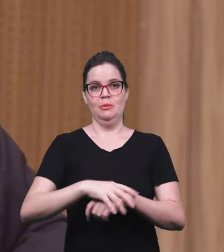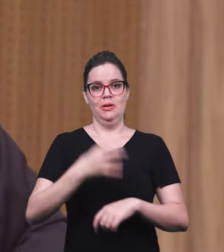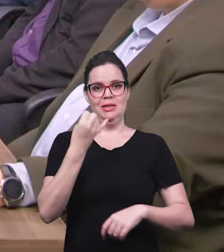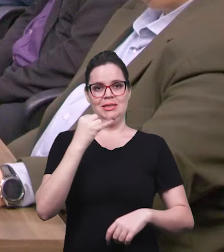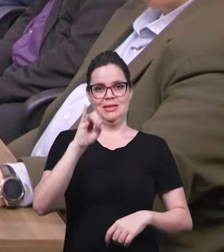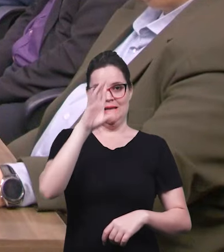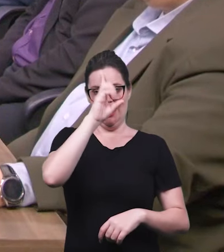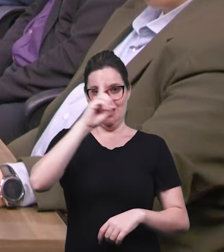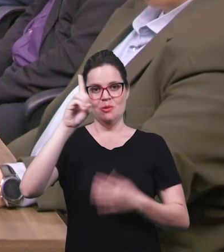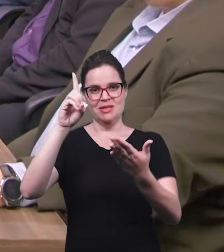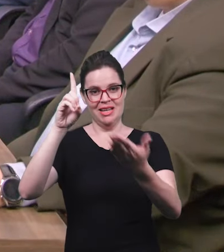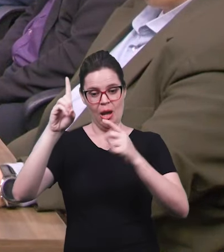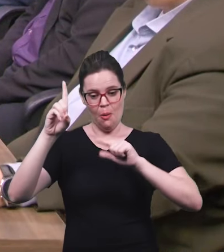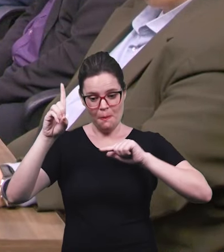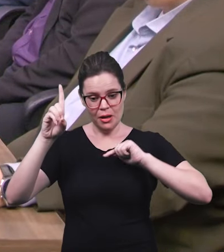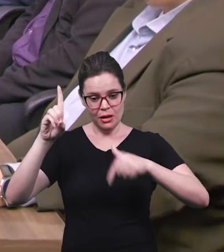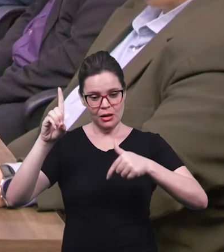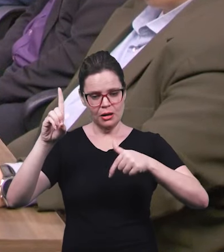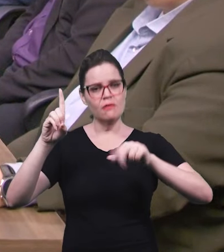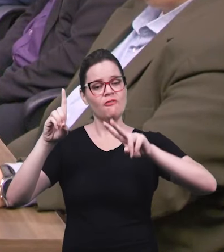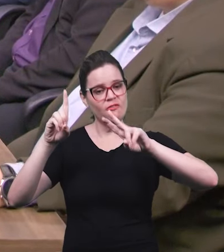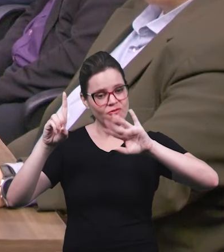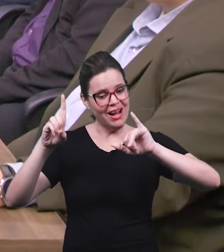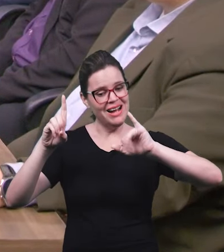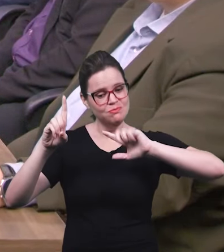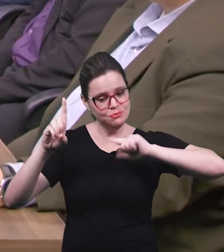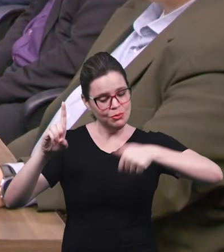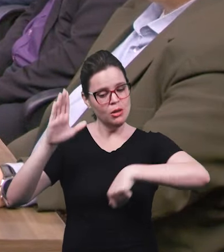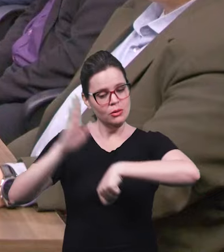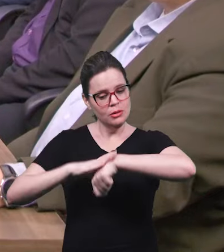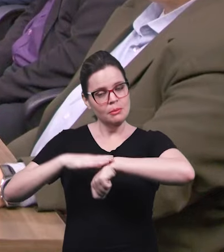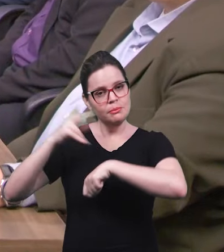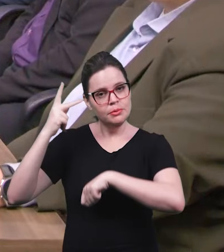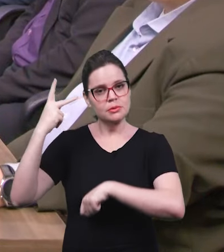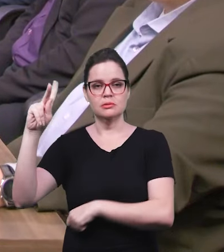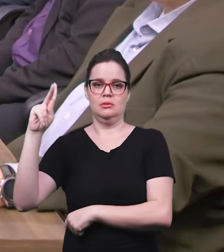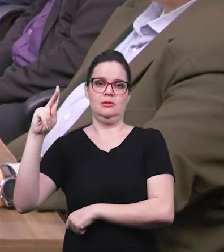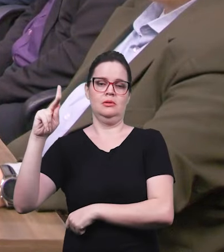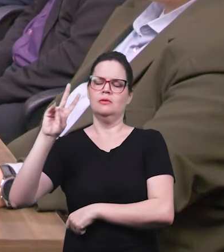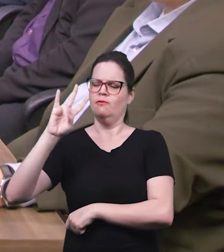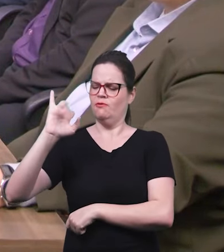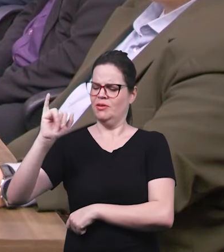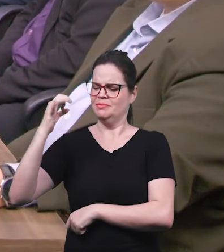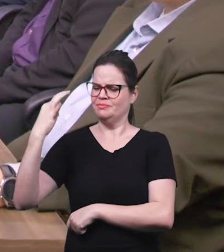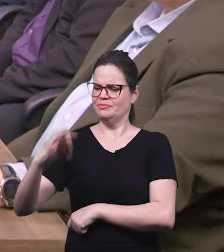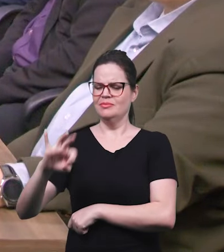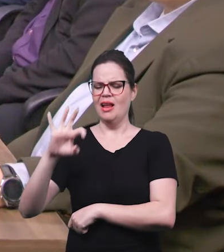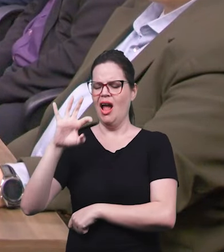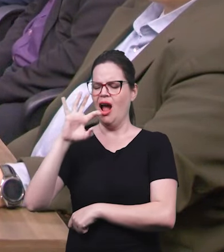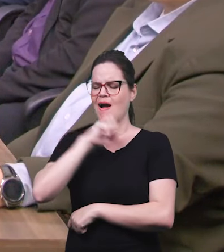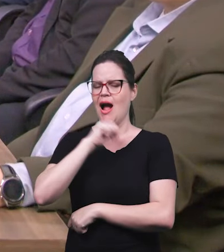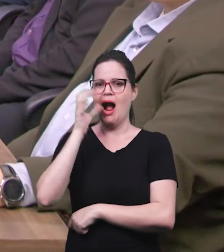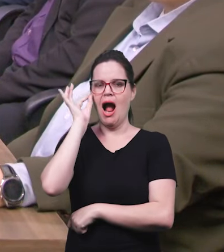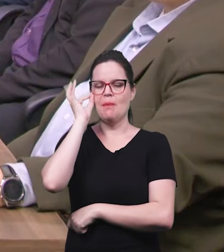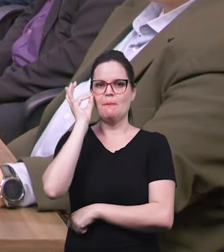operar, Ele vai operar, e Ele opera no tempo dele, né, em fração de